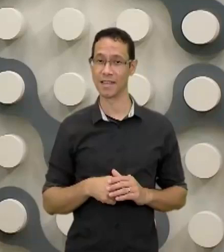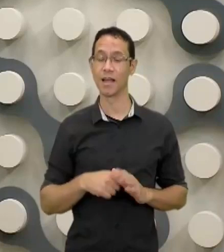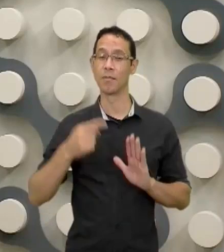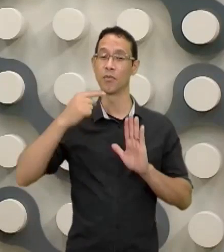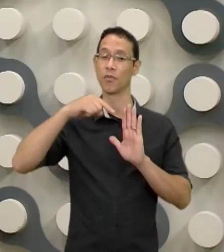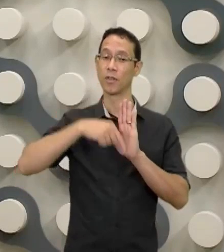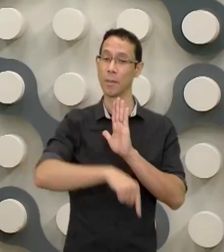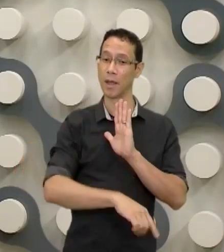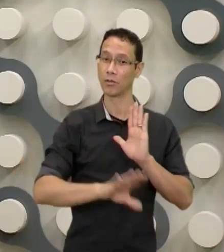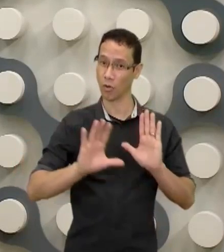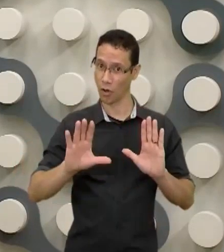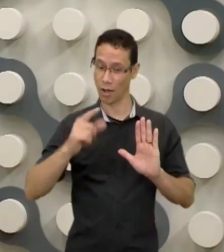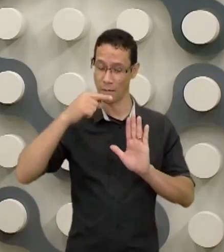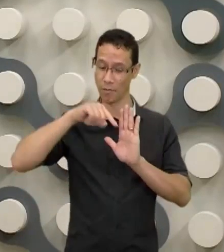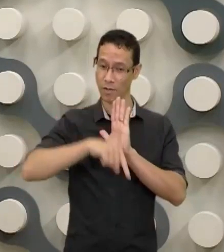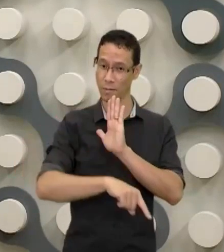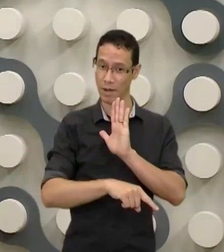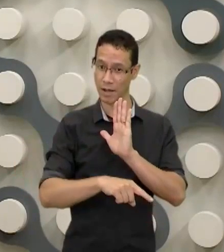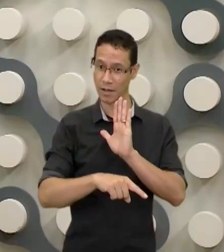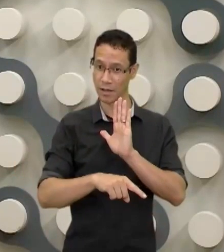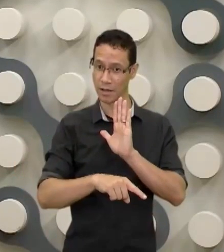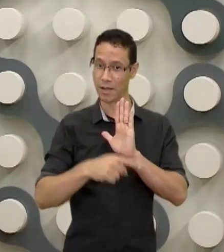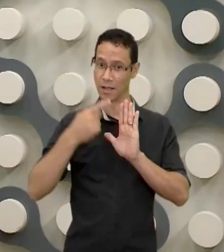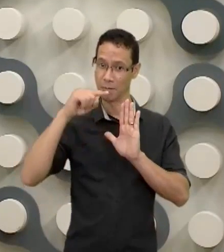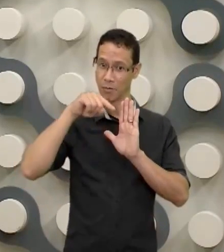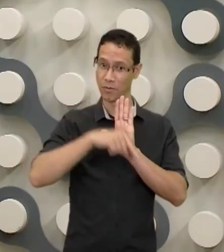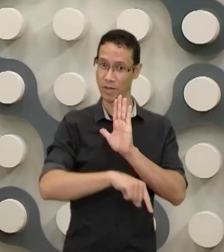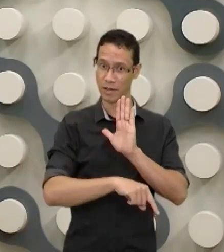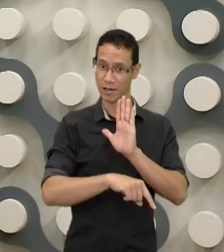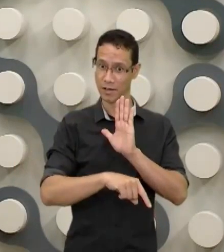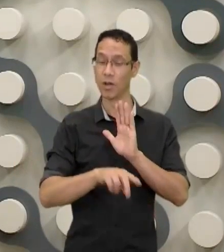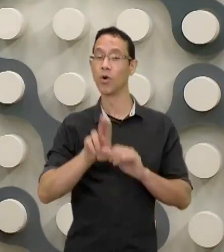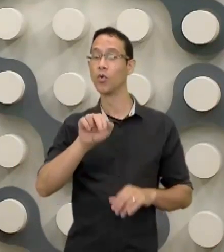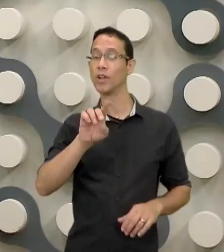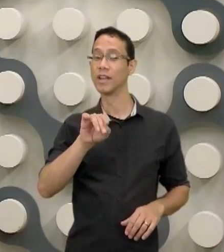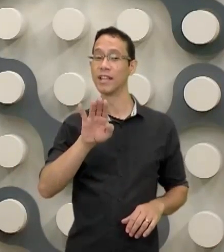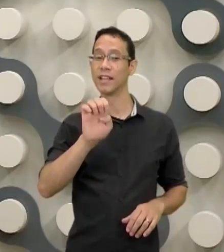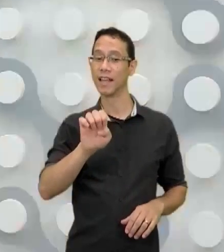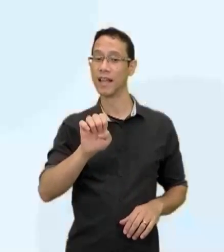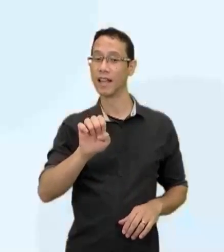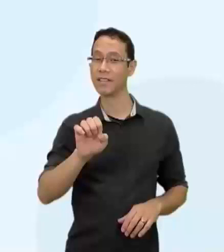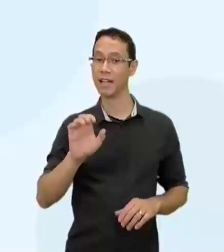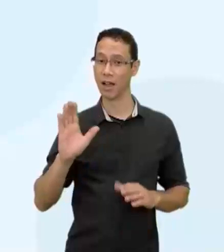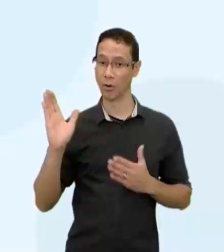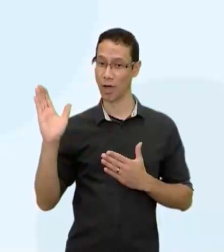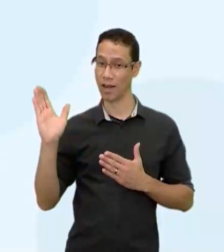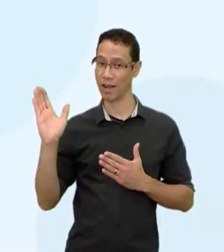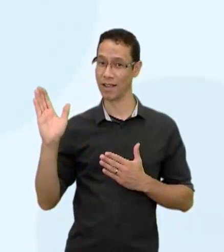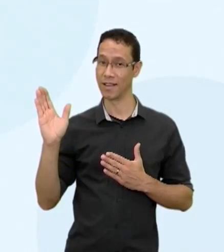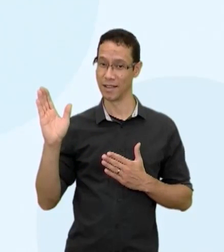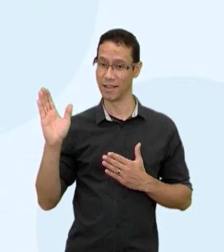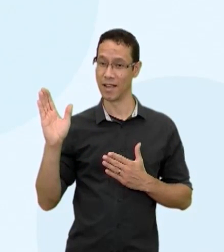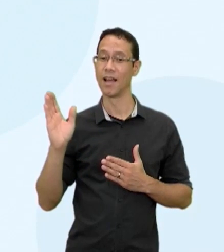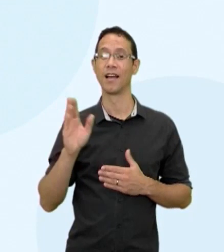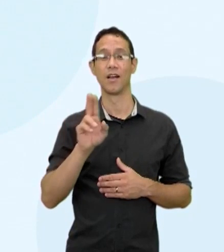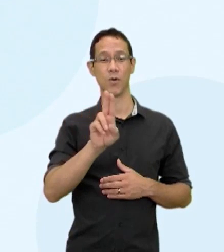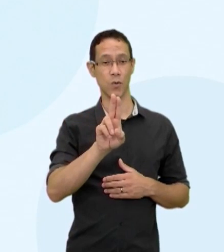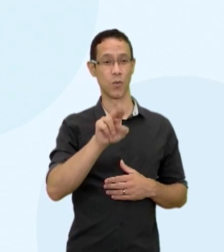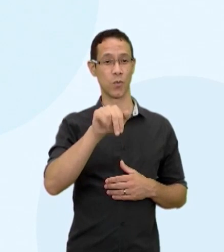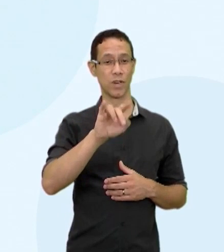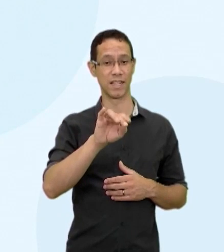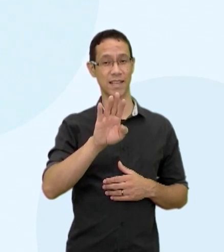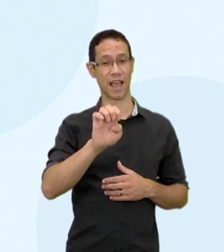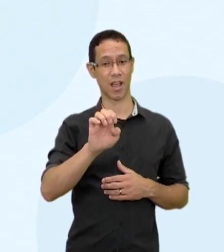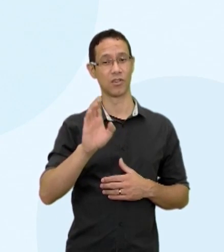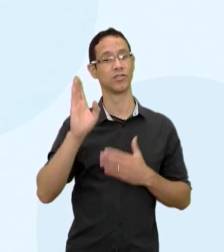e Linguagens. Guarda isso, que você está aprofundando. A unidade é o que está na tela agora, olha só. Corpos em movimento, cultura